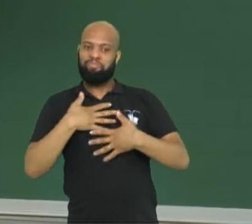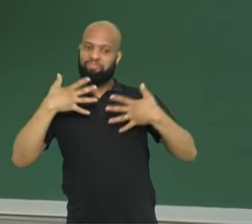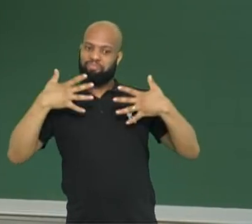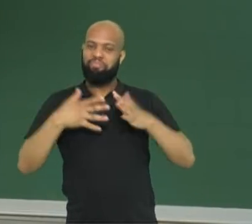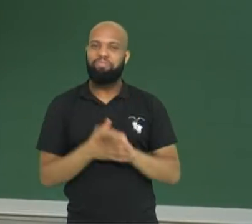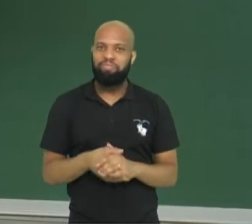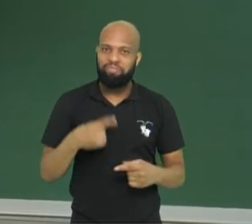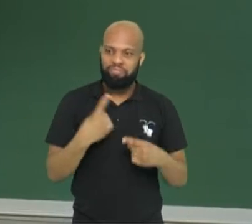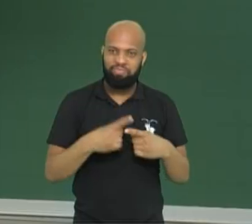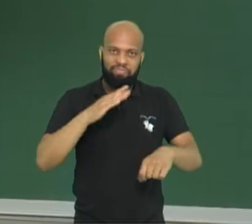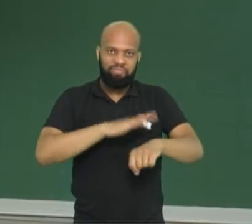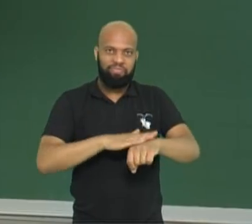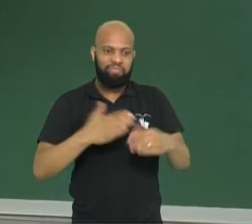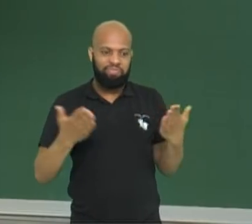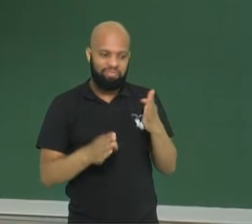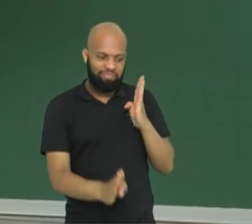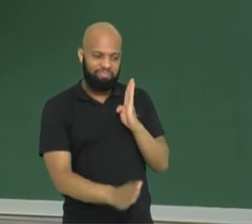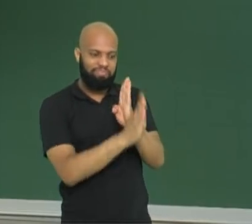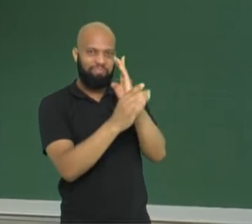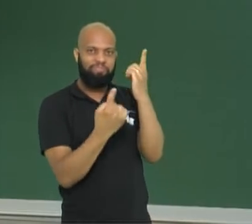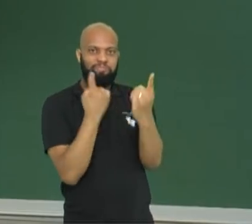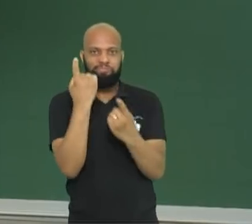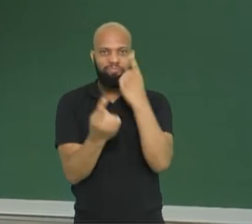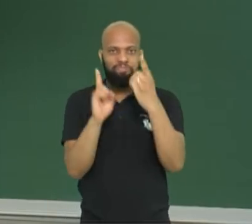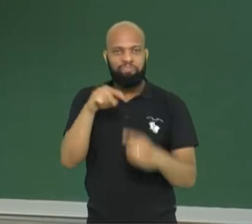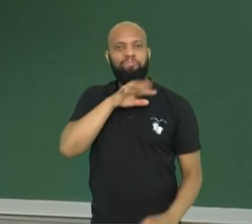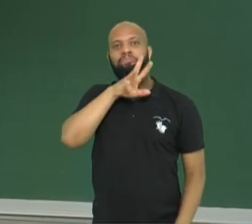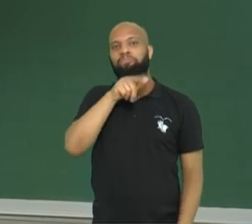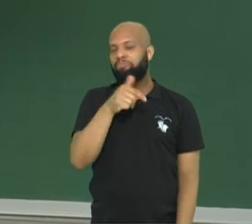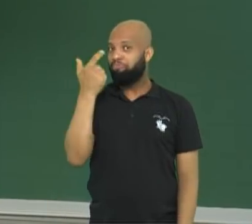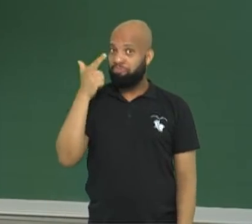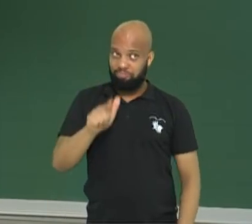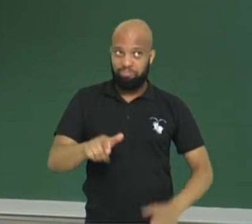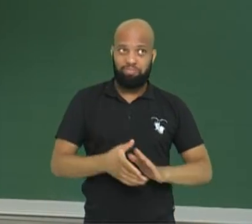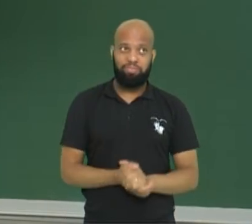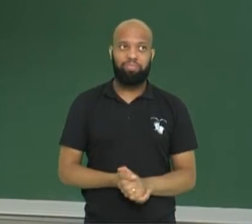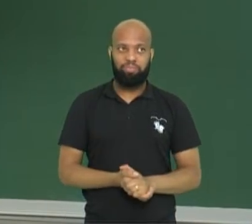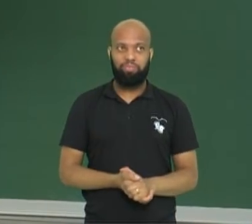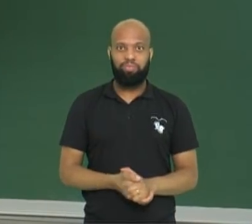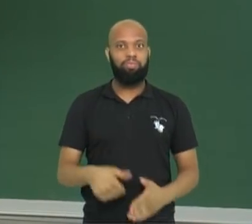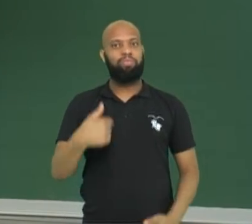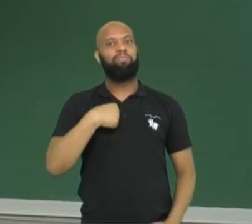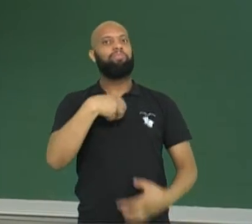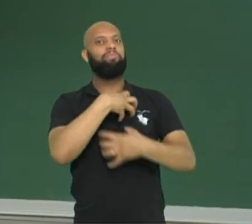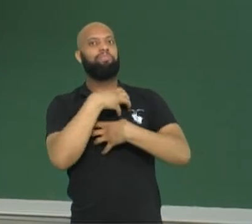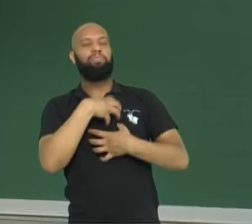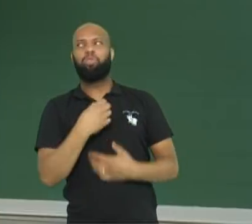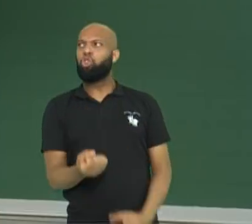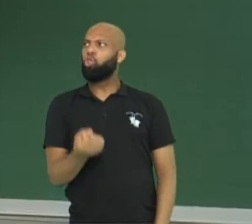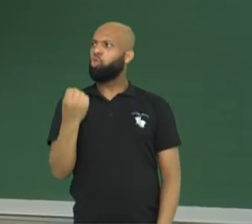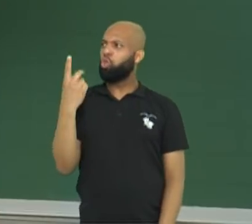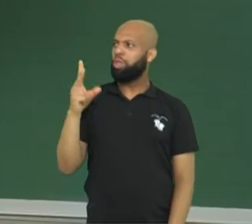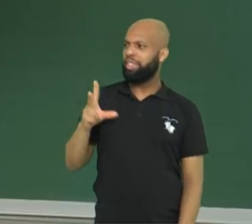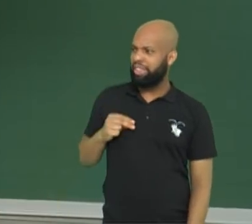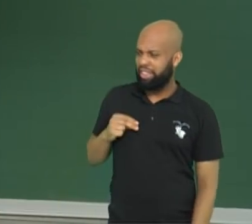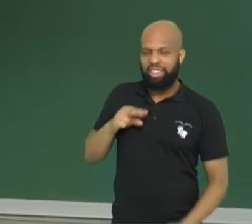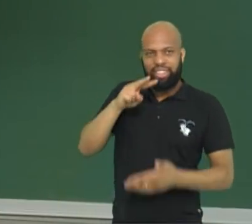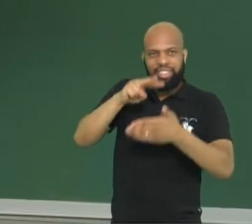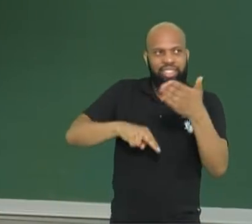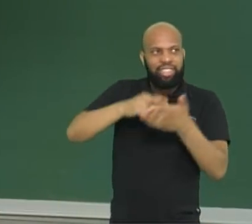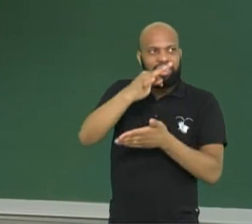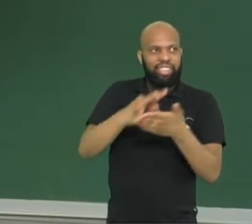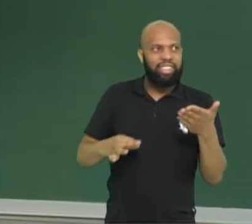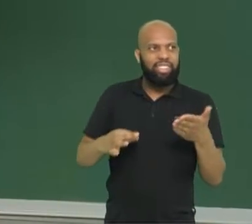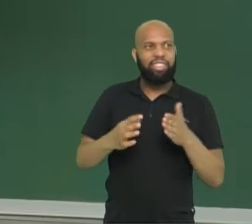né? Quando você descobriu qual era esse animal? Eu fiquei um pouco surpreso quando eu li este texto, né?